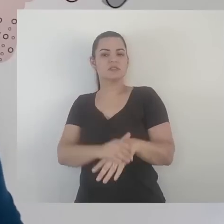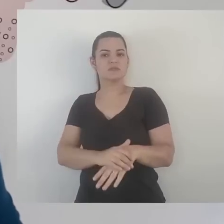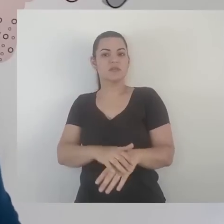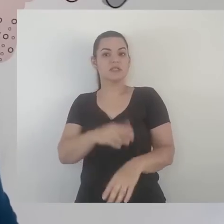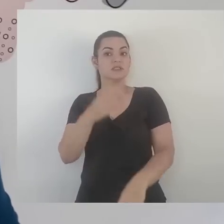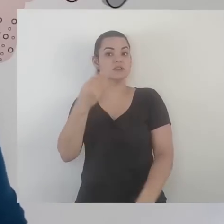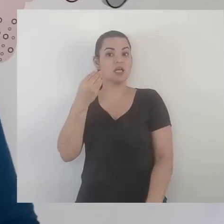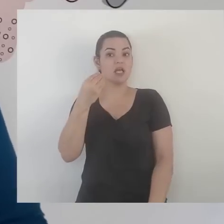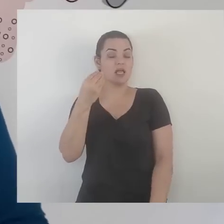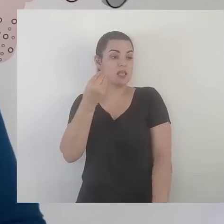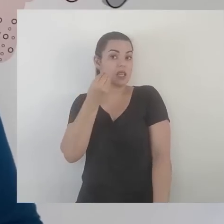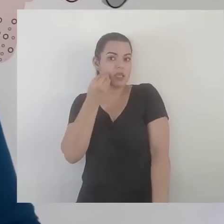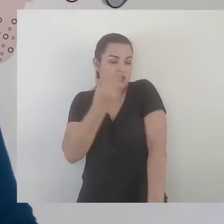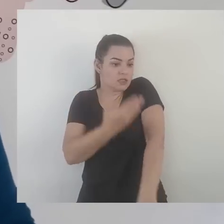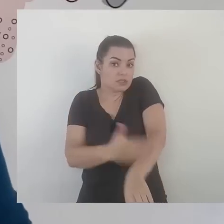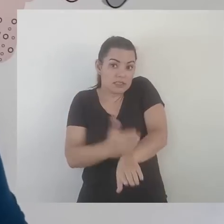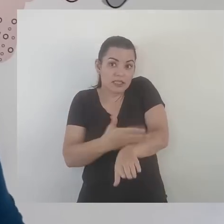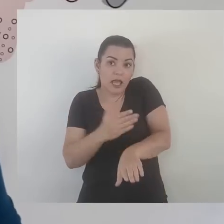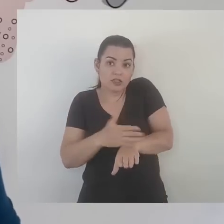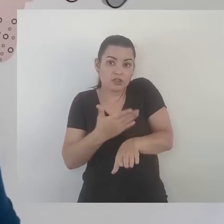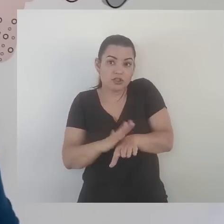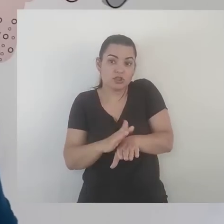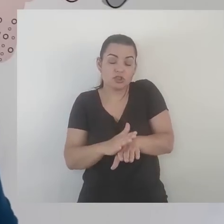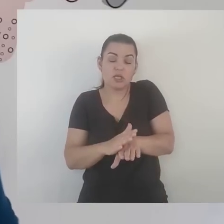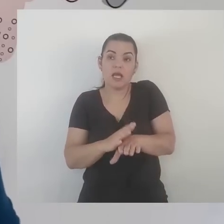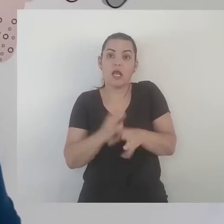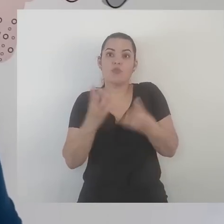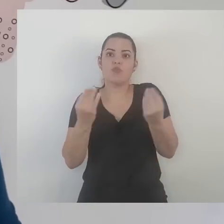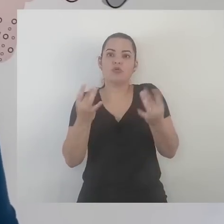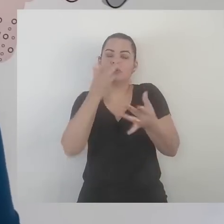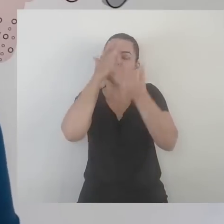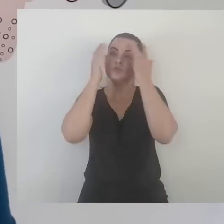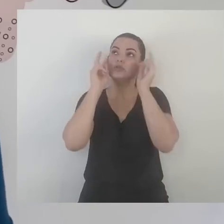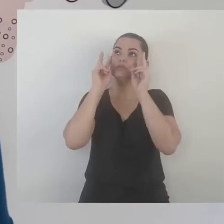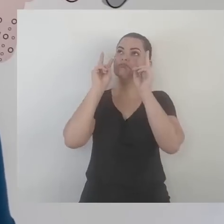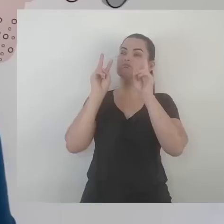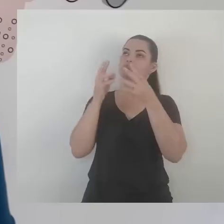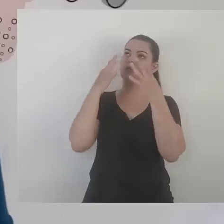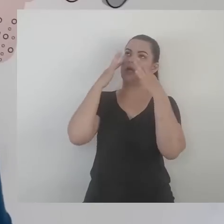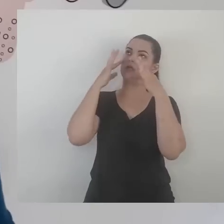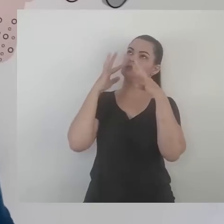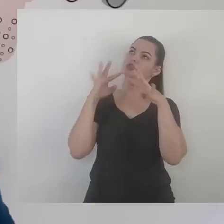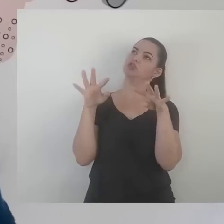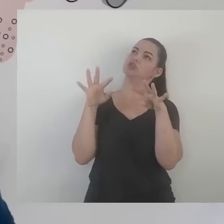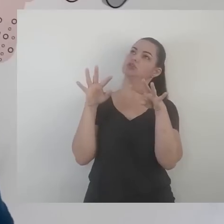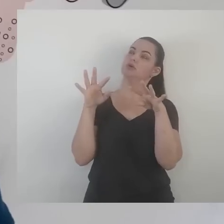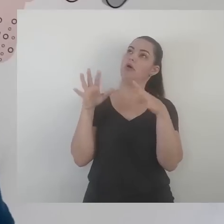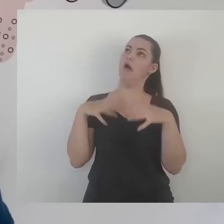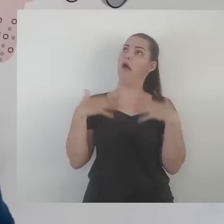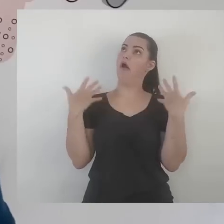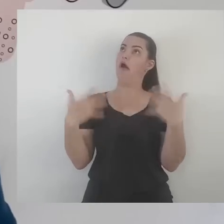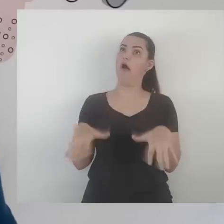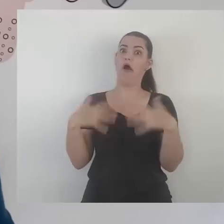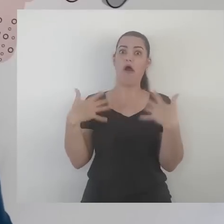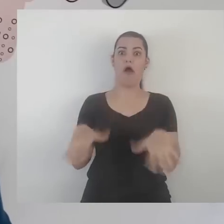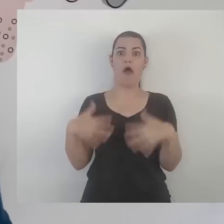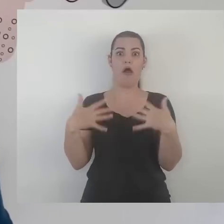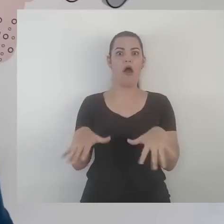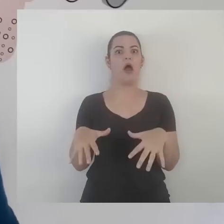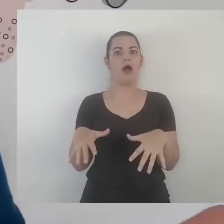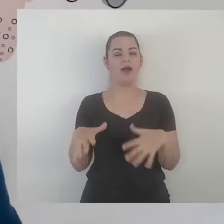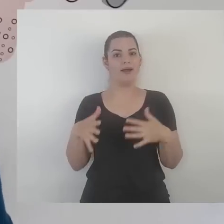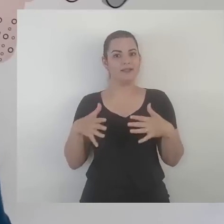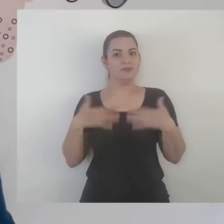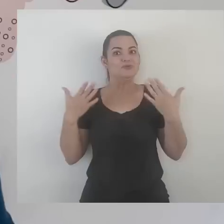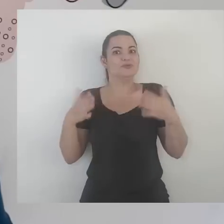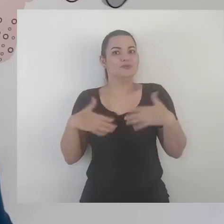plateia ficou extremamente feliz, né? Assustada um pouco, porque, nossa, como seria